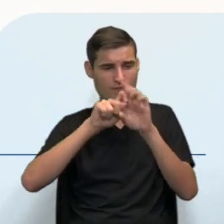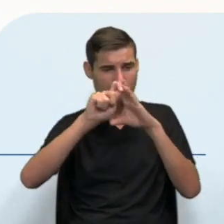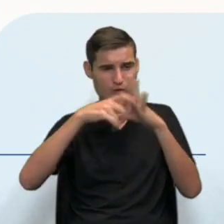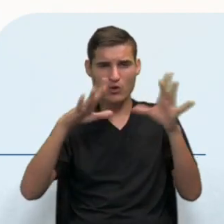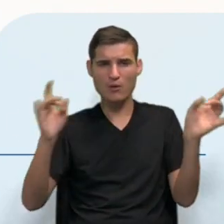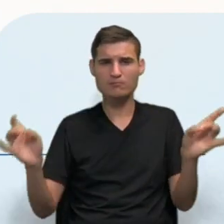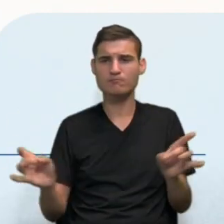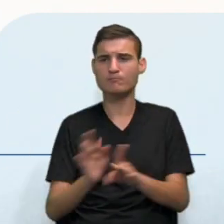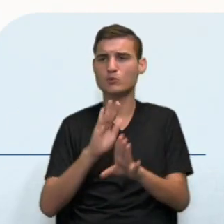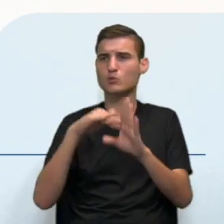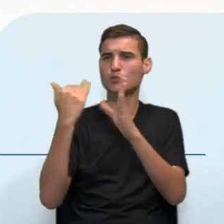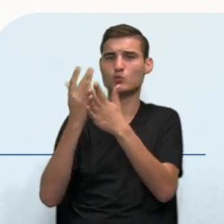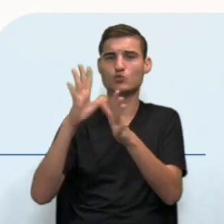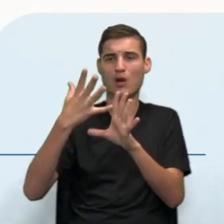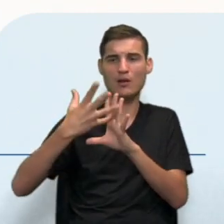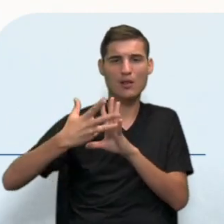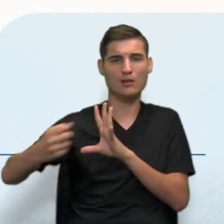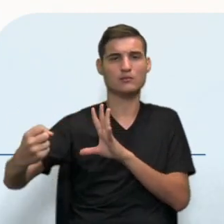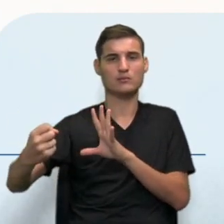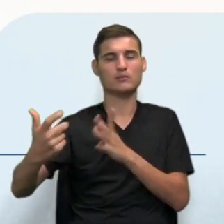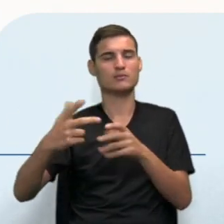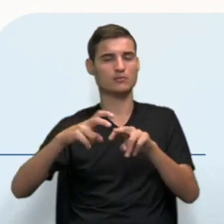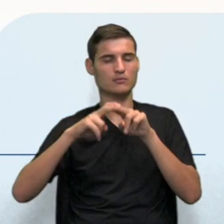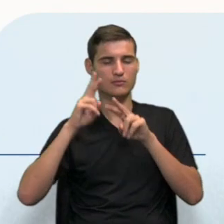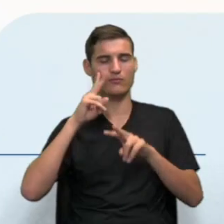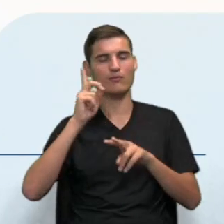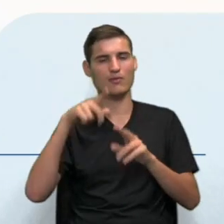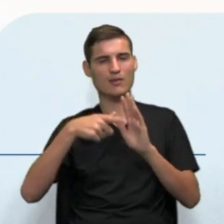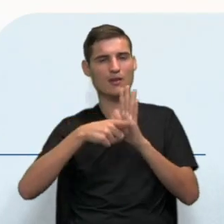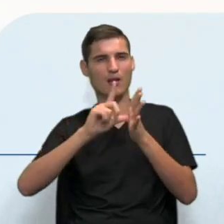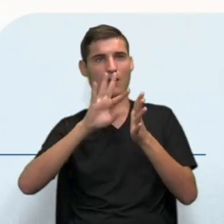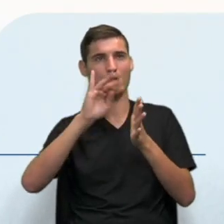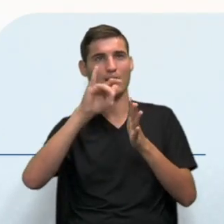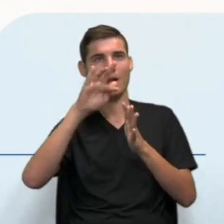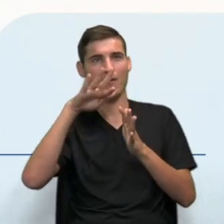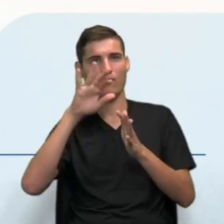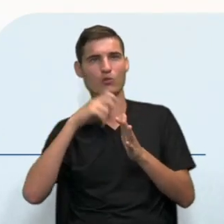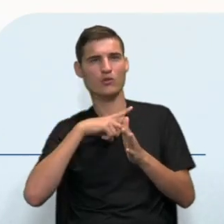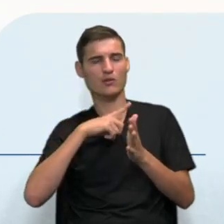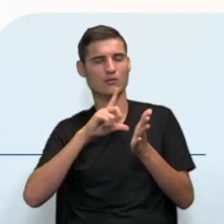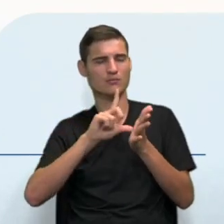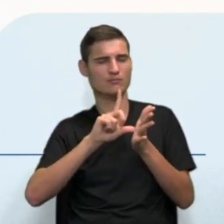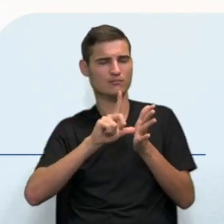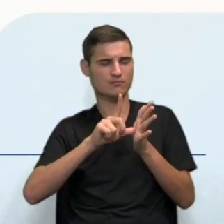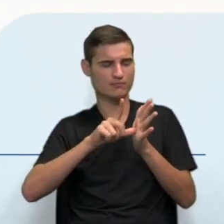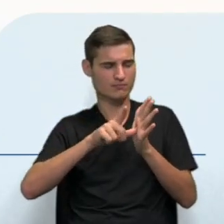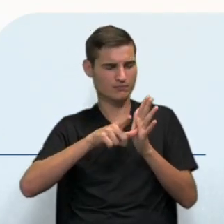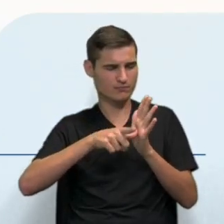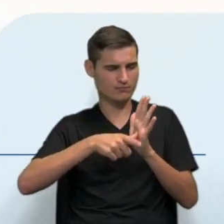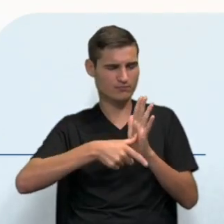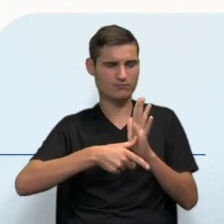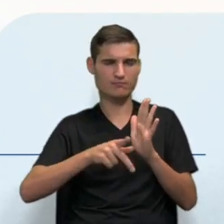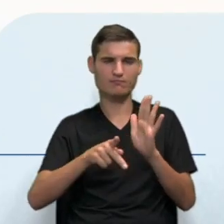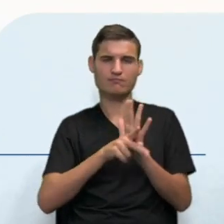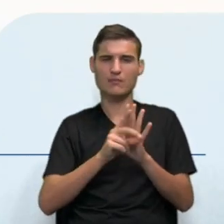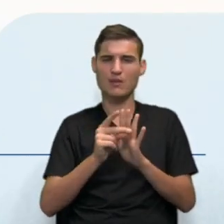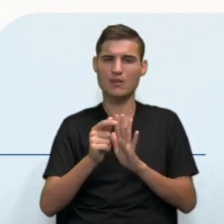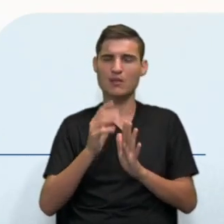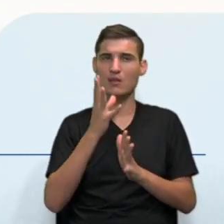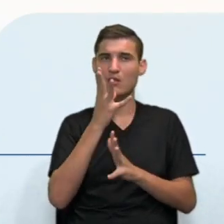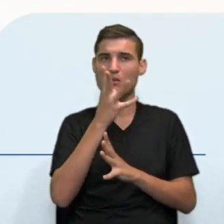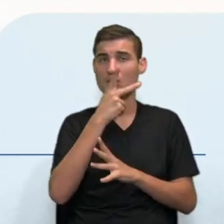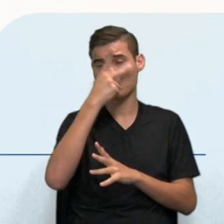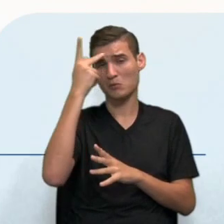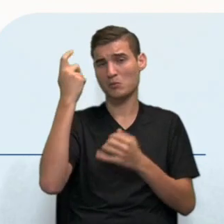do outro lado do mundo. Então, lá no telégrafo, a gente tinha um alto tempo de transmissão. Pessoas precisavam saber o código Morse,